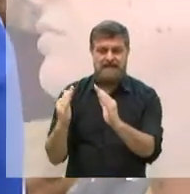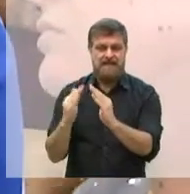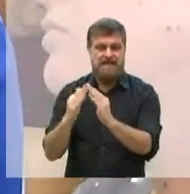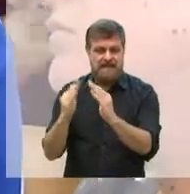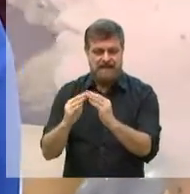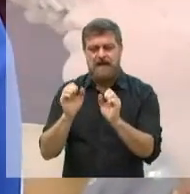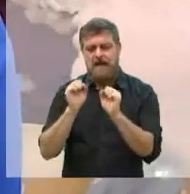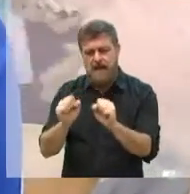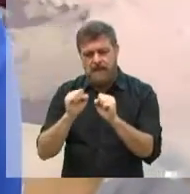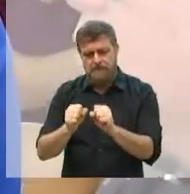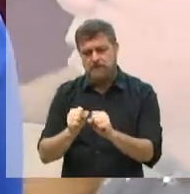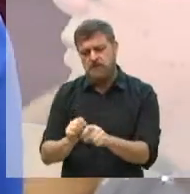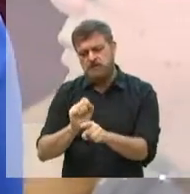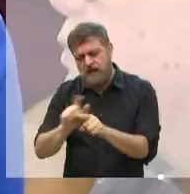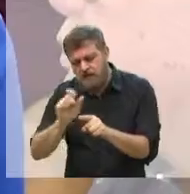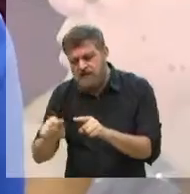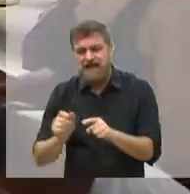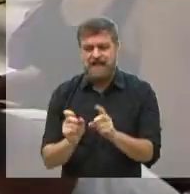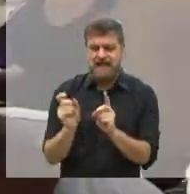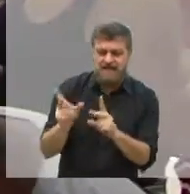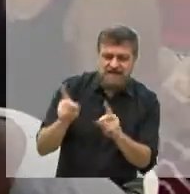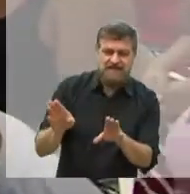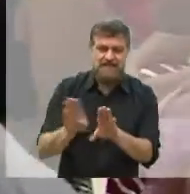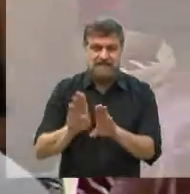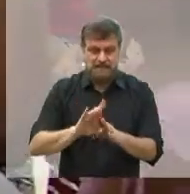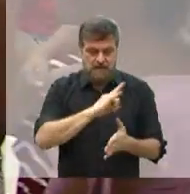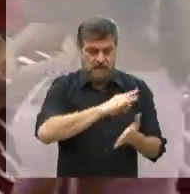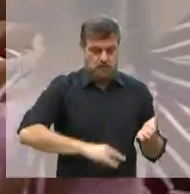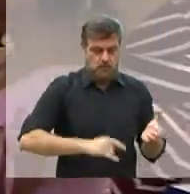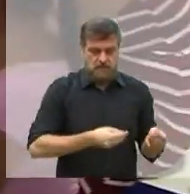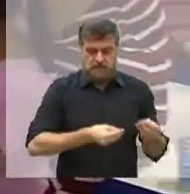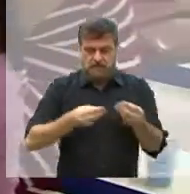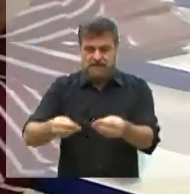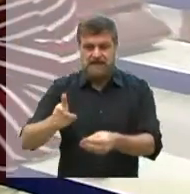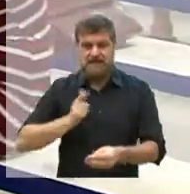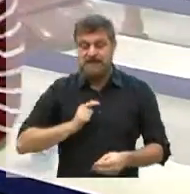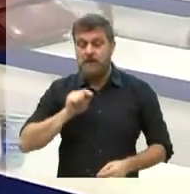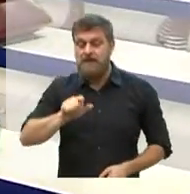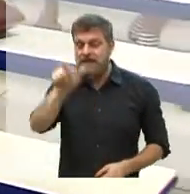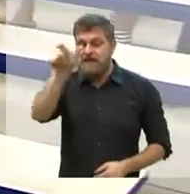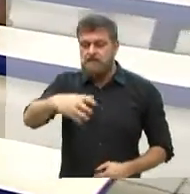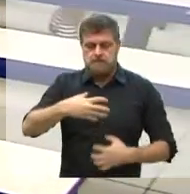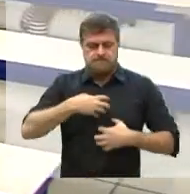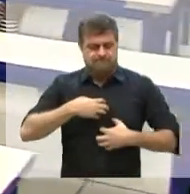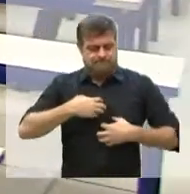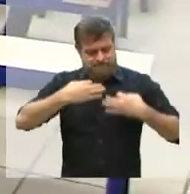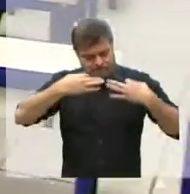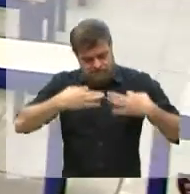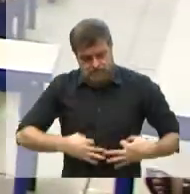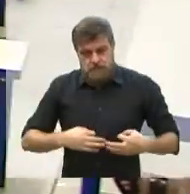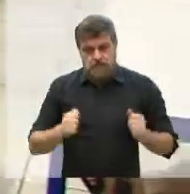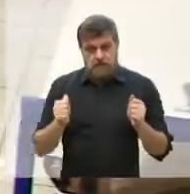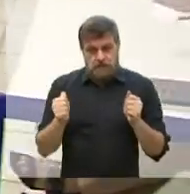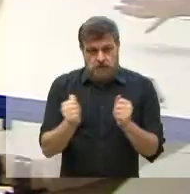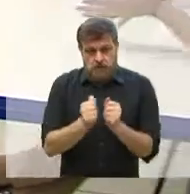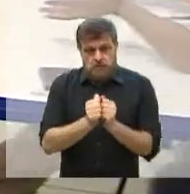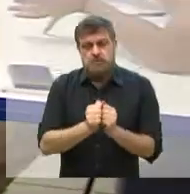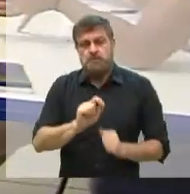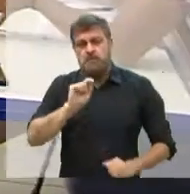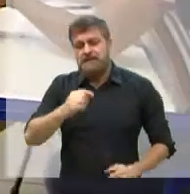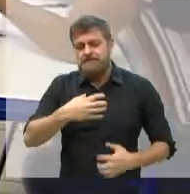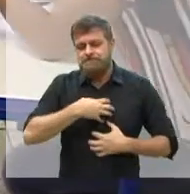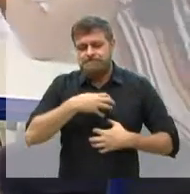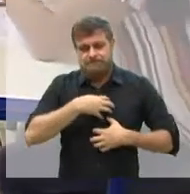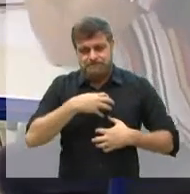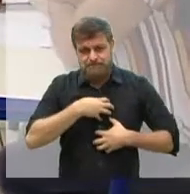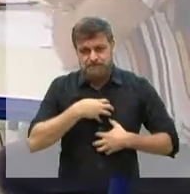pode investir e muito mais. A regularização fundiária, ela traz no bojo a dignidade e junto com a dignidade, muitas